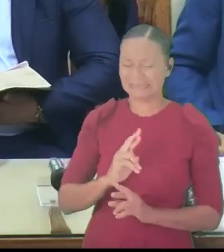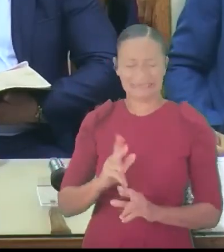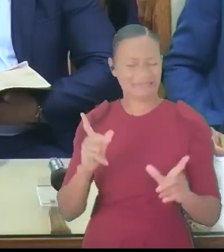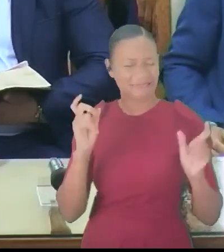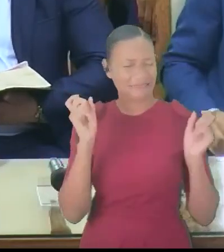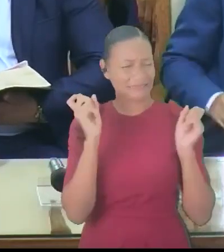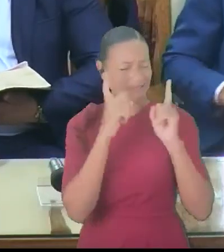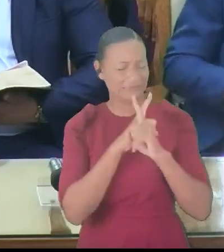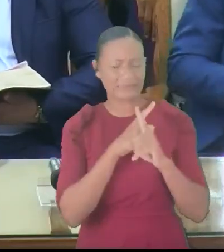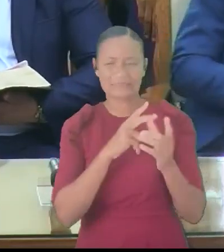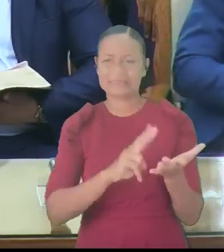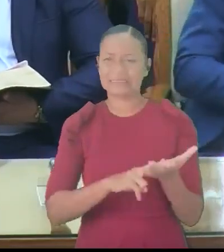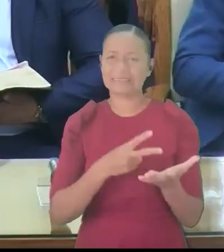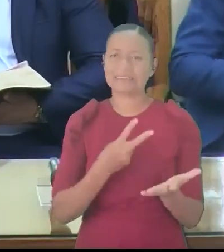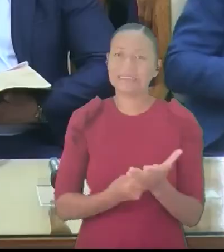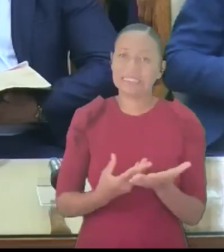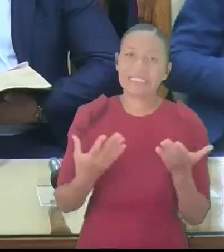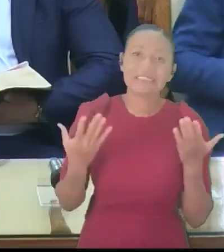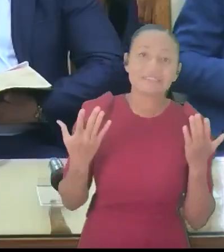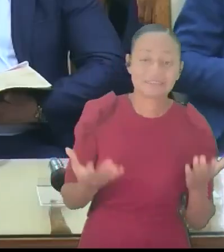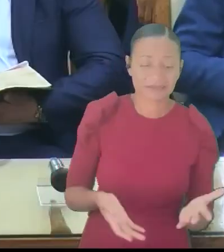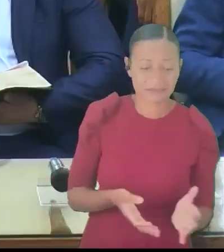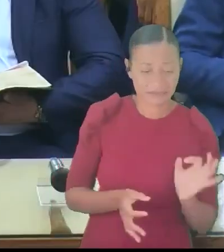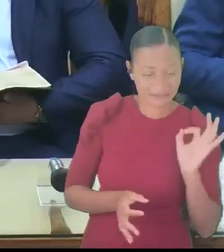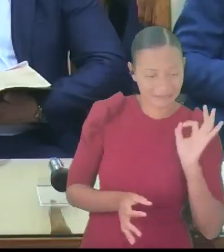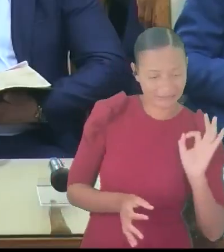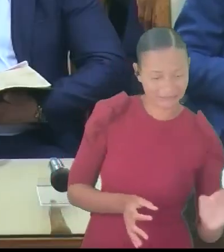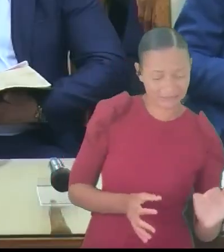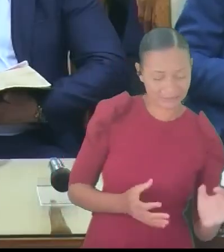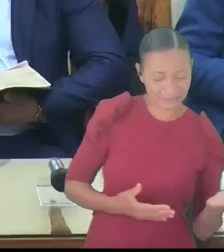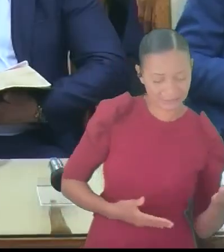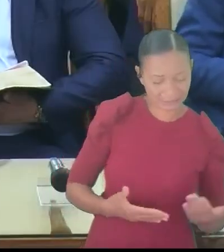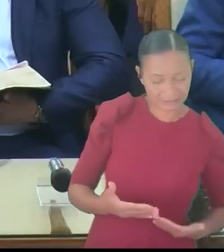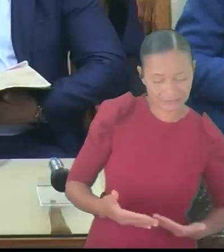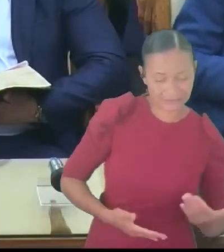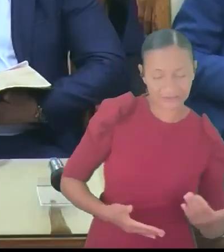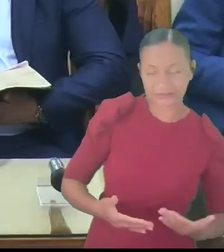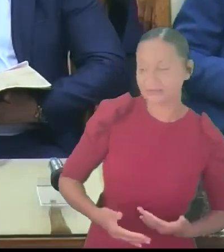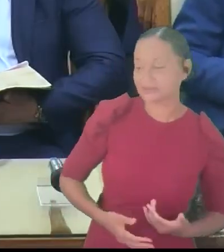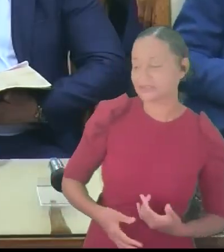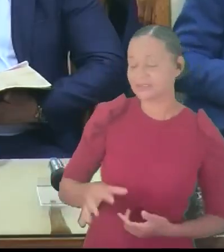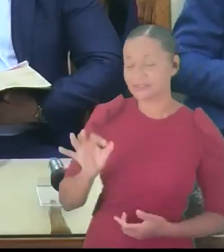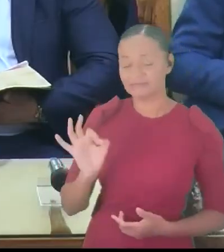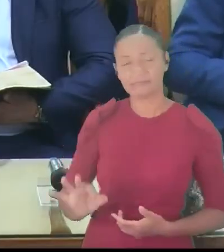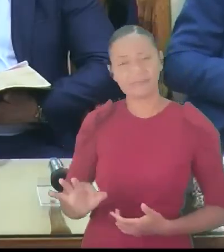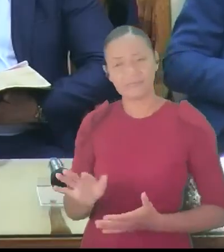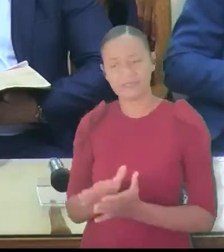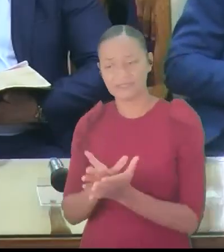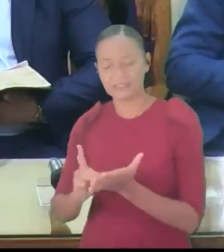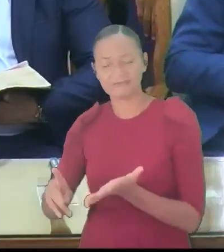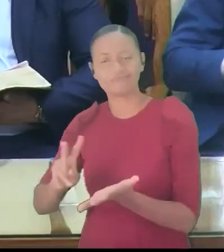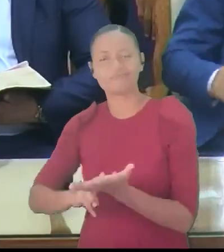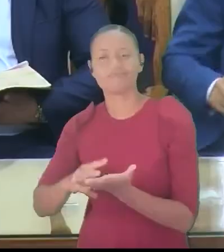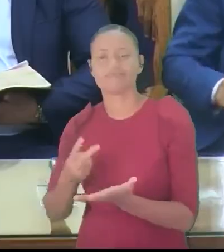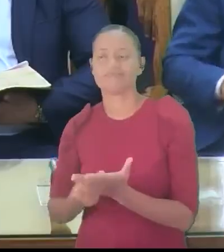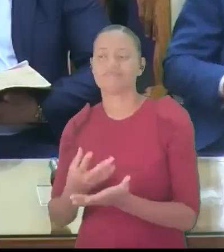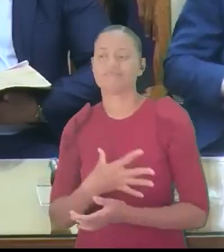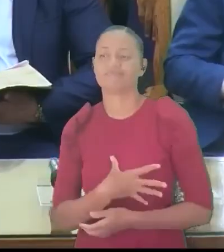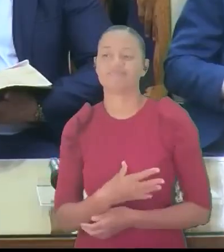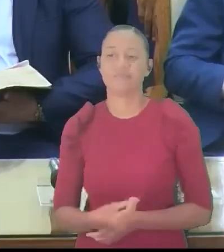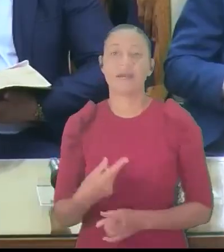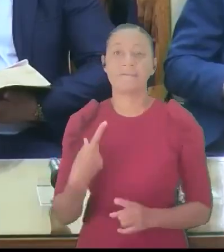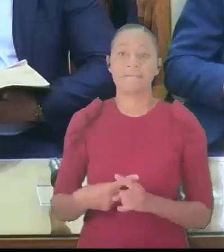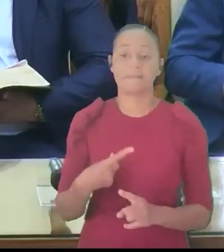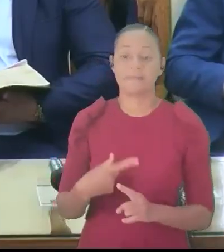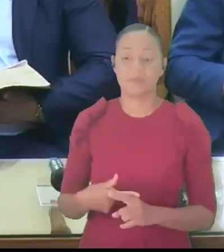de tradução. Então está certa a Bíblia que diz servo, e está certa a Bíblia que diz filho. Porque a